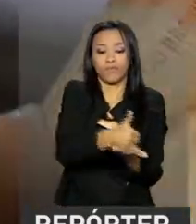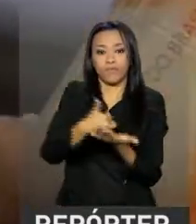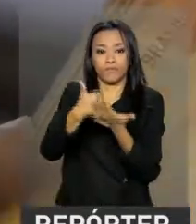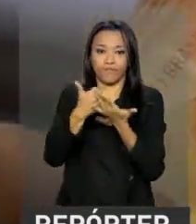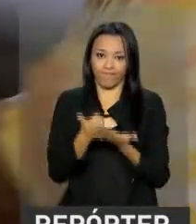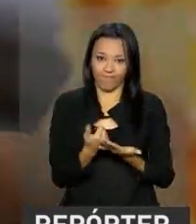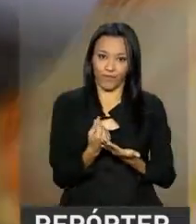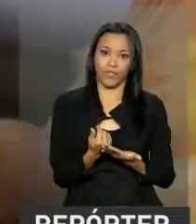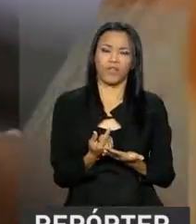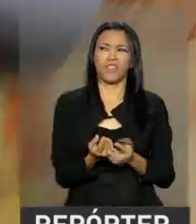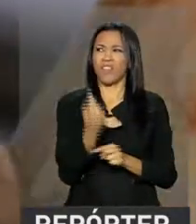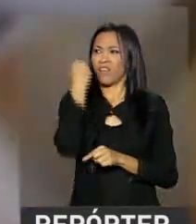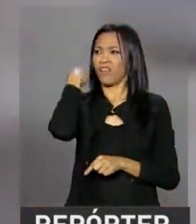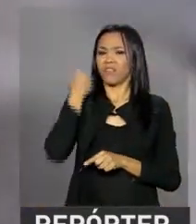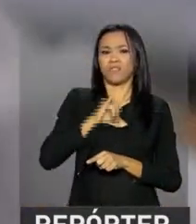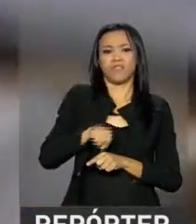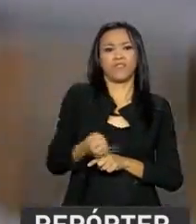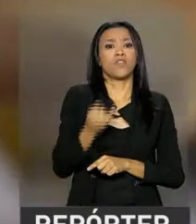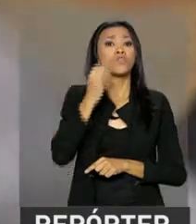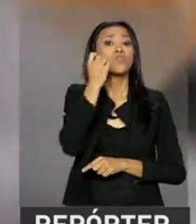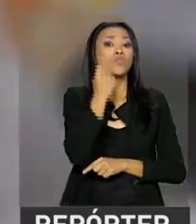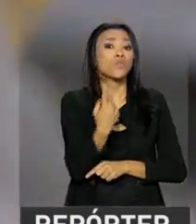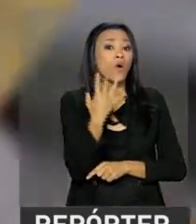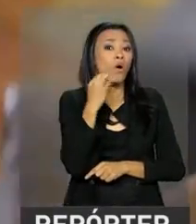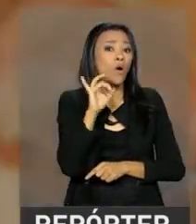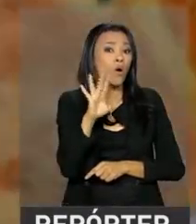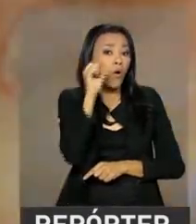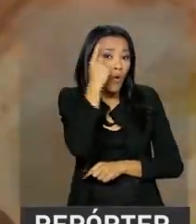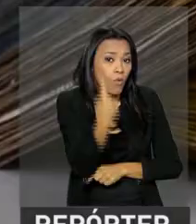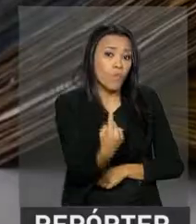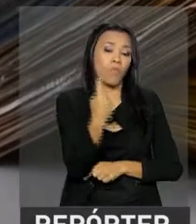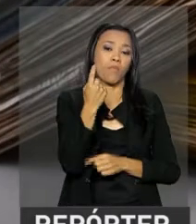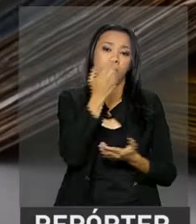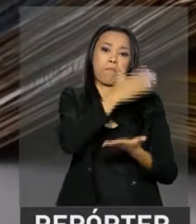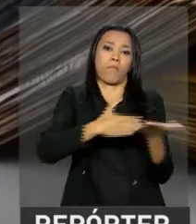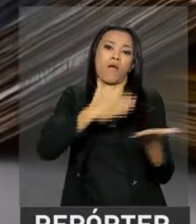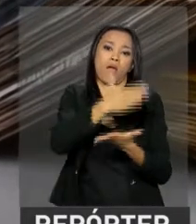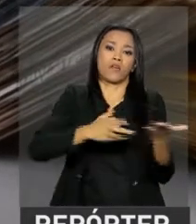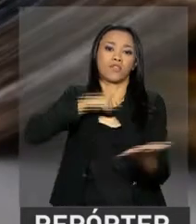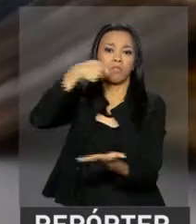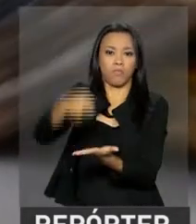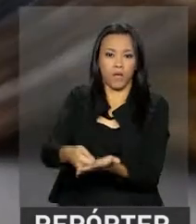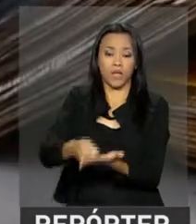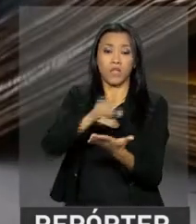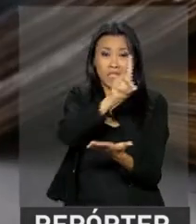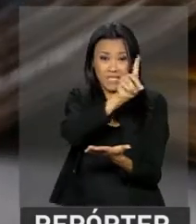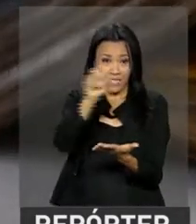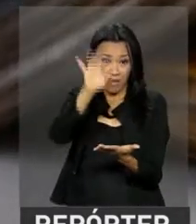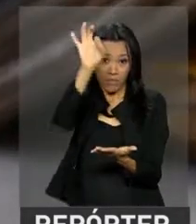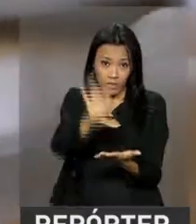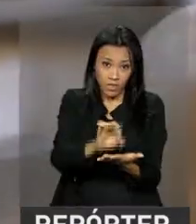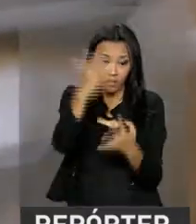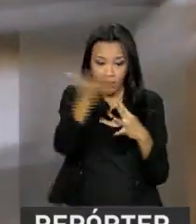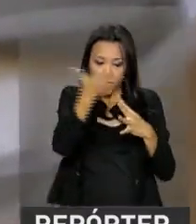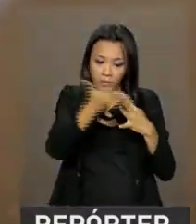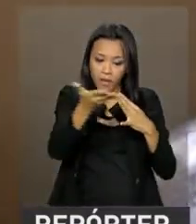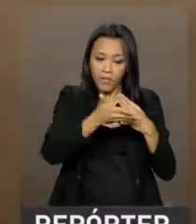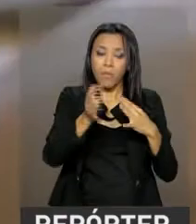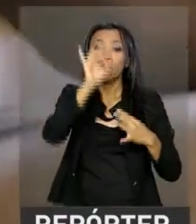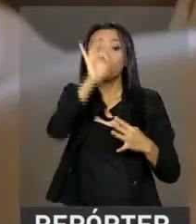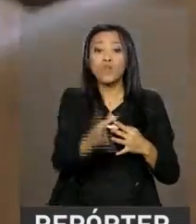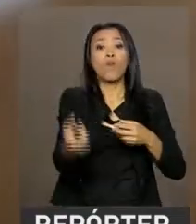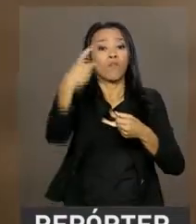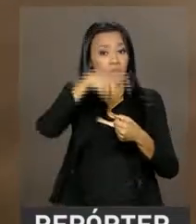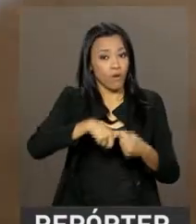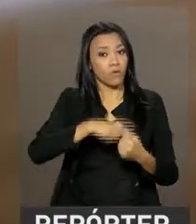estão pagando só uma parte de cada parcela mensal o valor de 100% das prestações só volta a